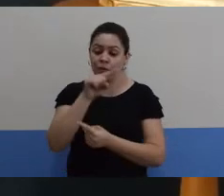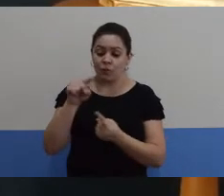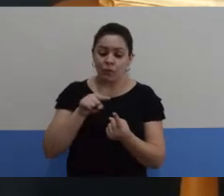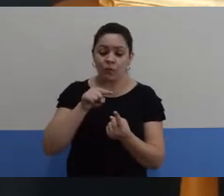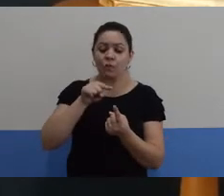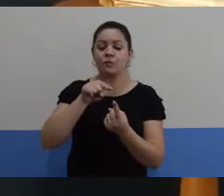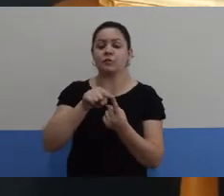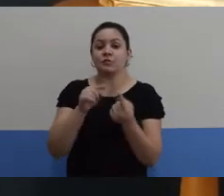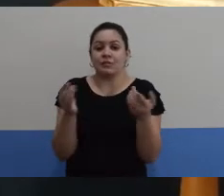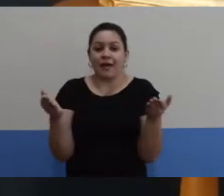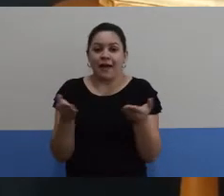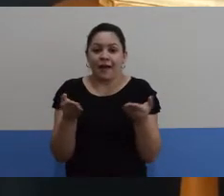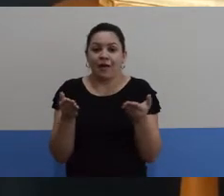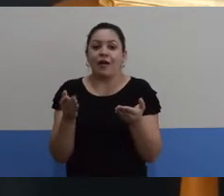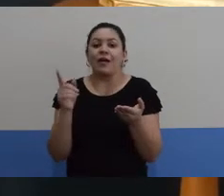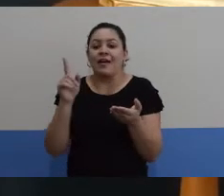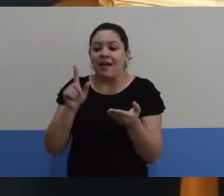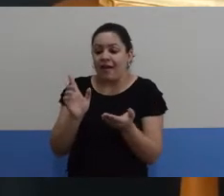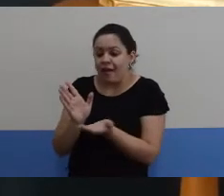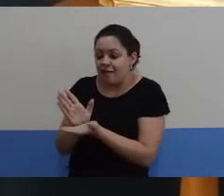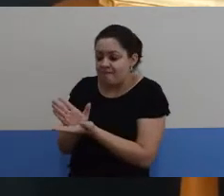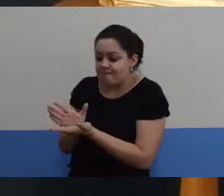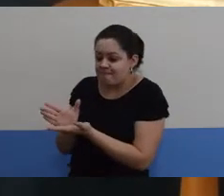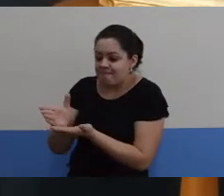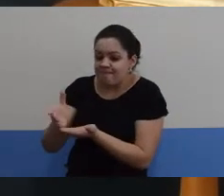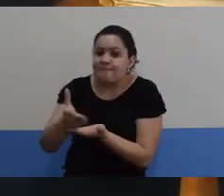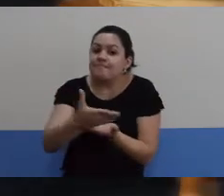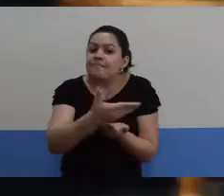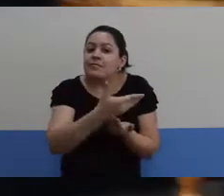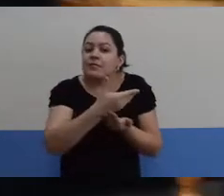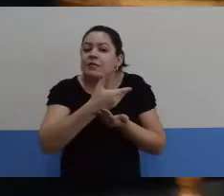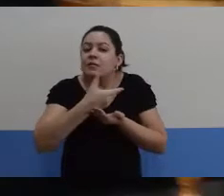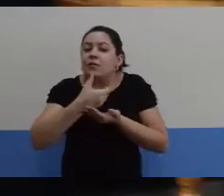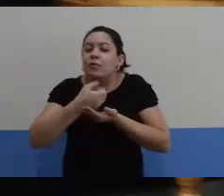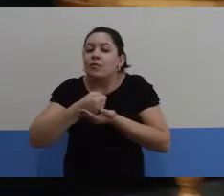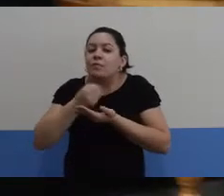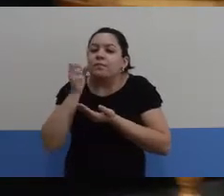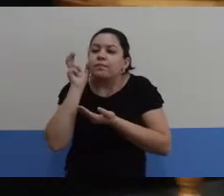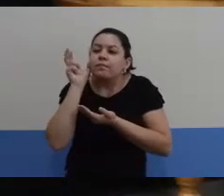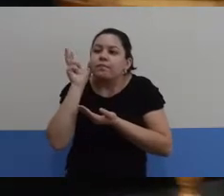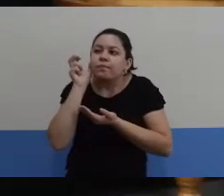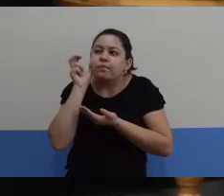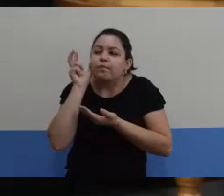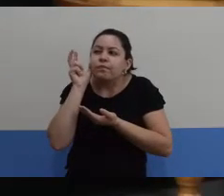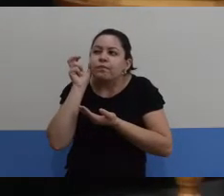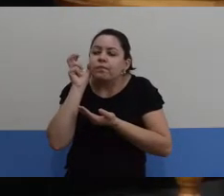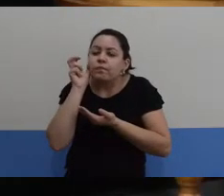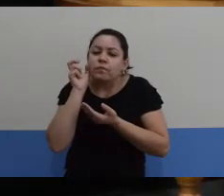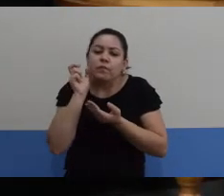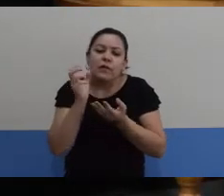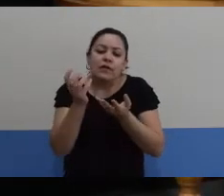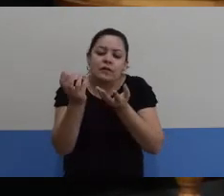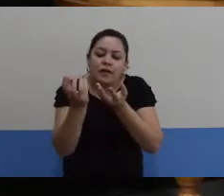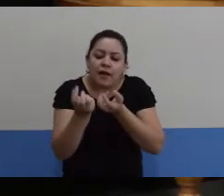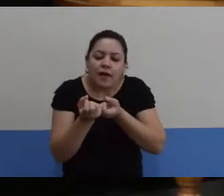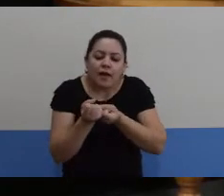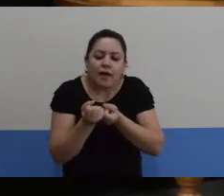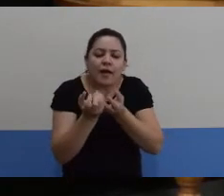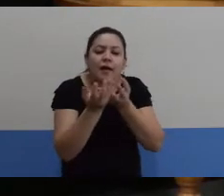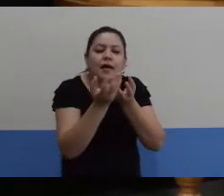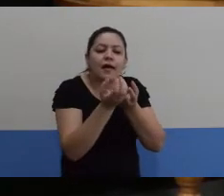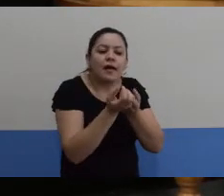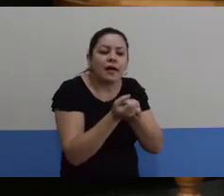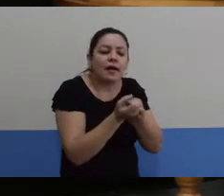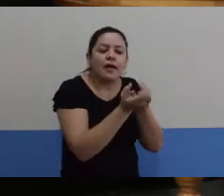é ouvir. Essa palavra ouvir, escuta. Até lembrei agora daquela figurinha do Papa, né? Que